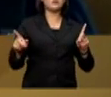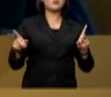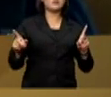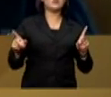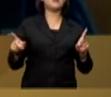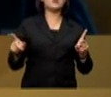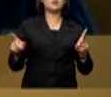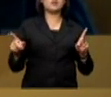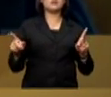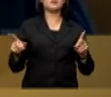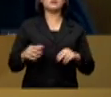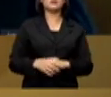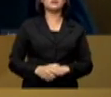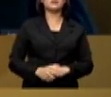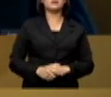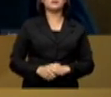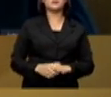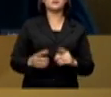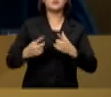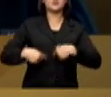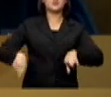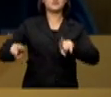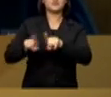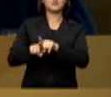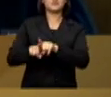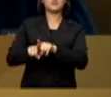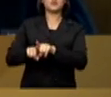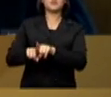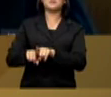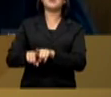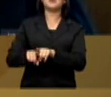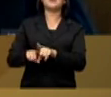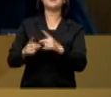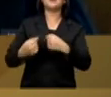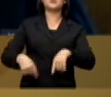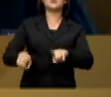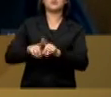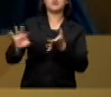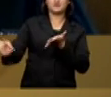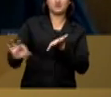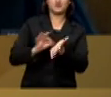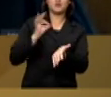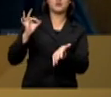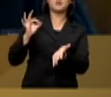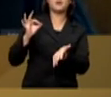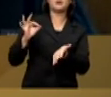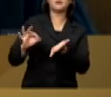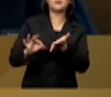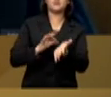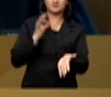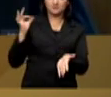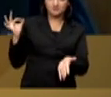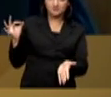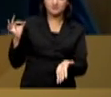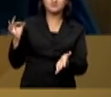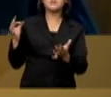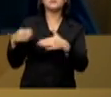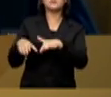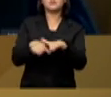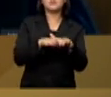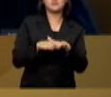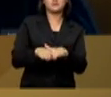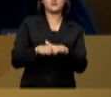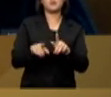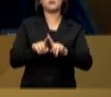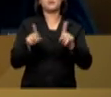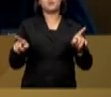poderia instituir o DIFAL e fragmentar esse recolhimento unificado sob pena de ferimento à